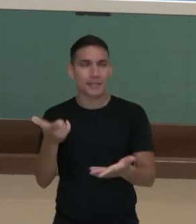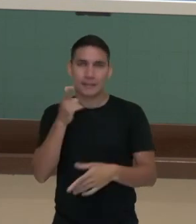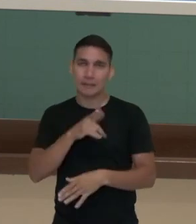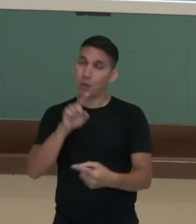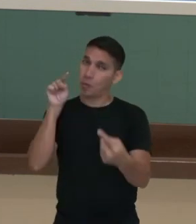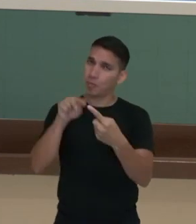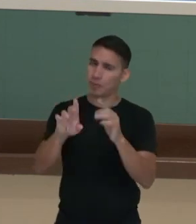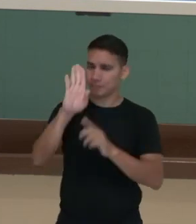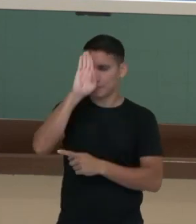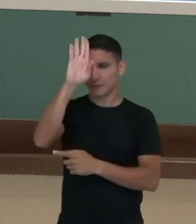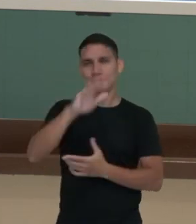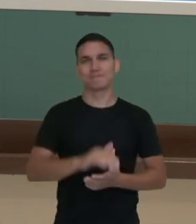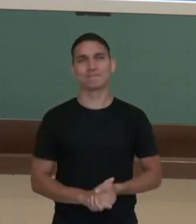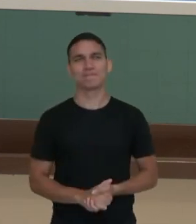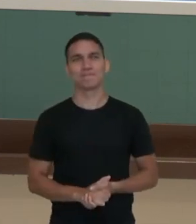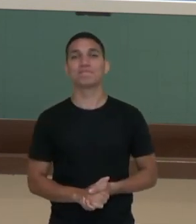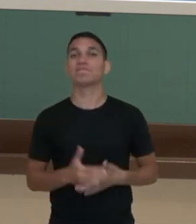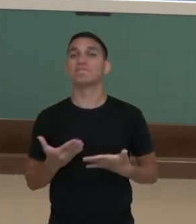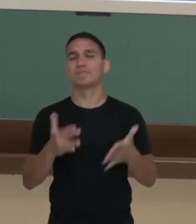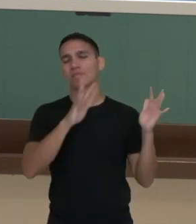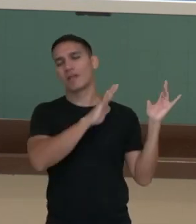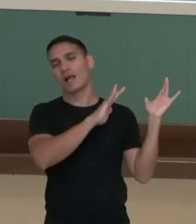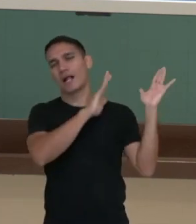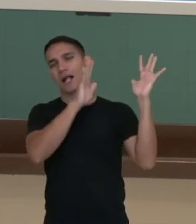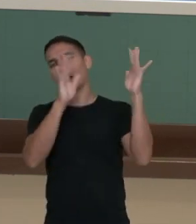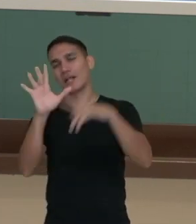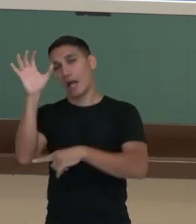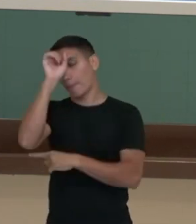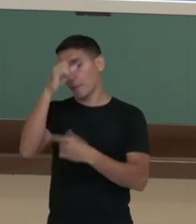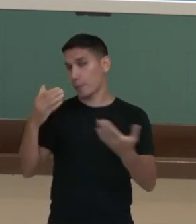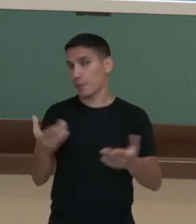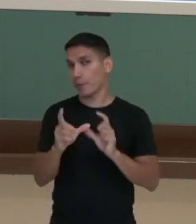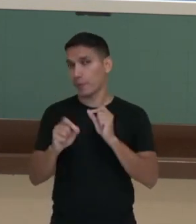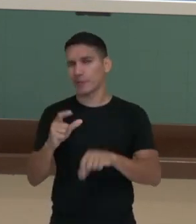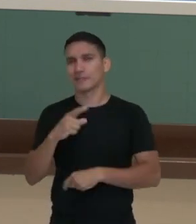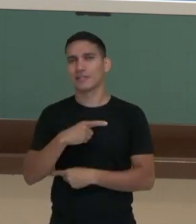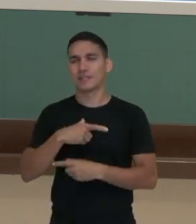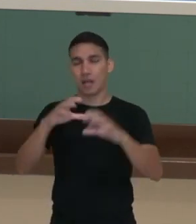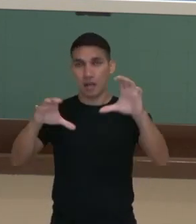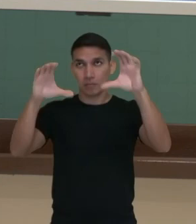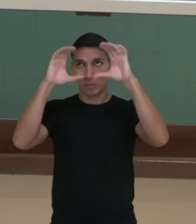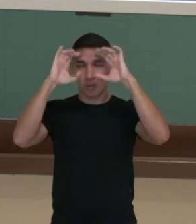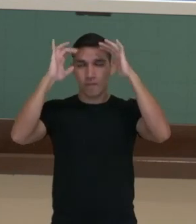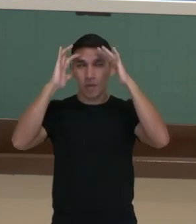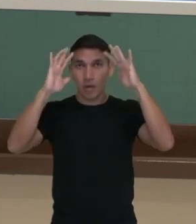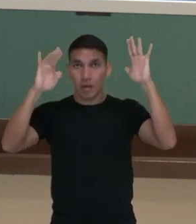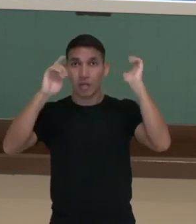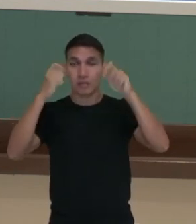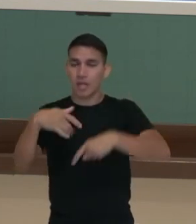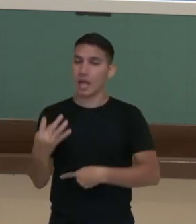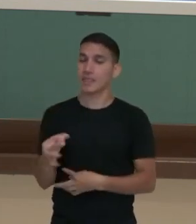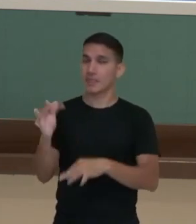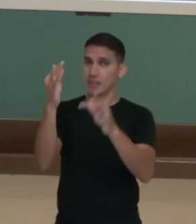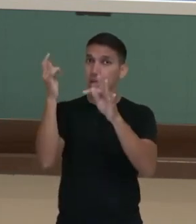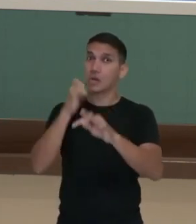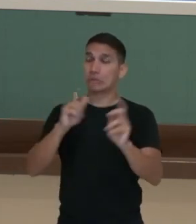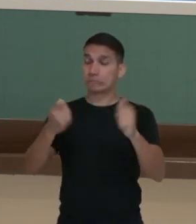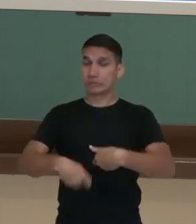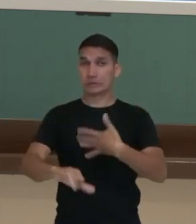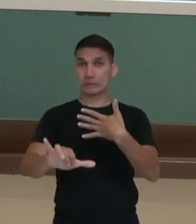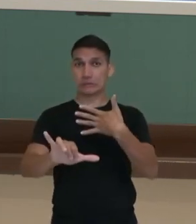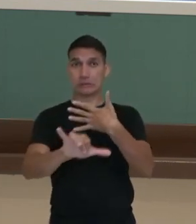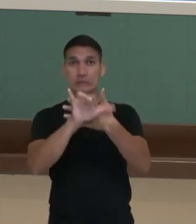ideia principal, tá bom? O que nós aprendemos então? Realidade virtual é uma tecnologia capaz de enganar os nossos